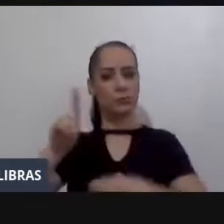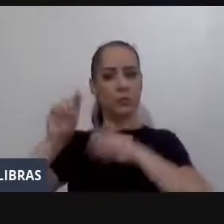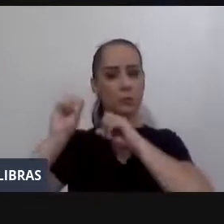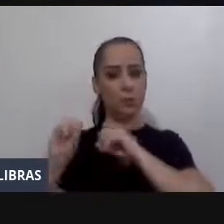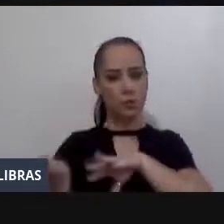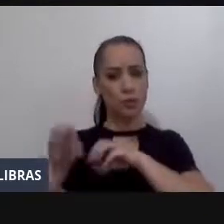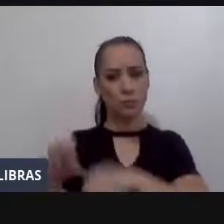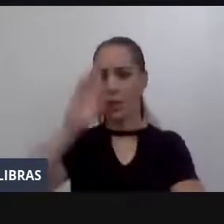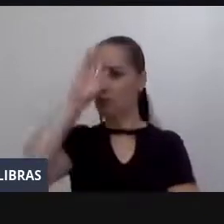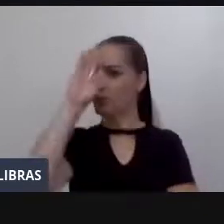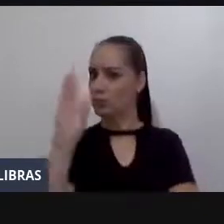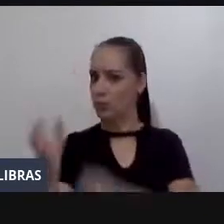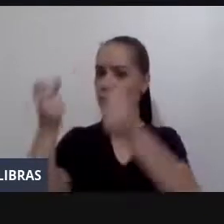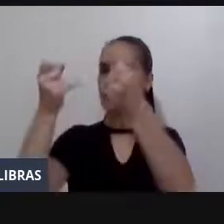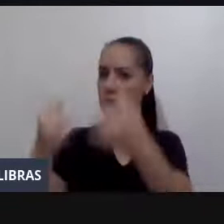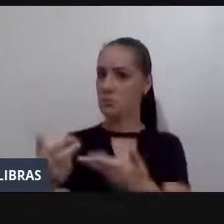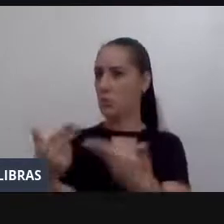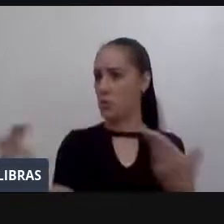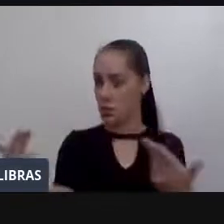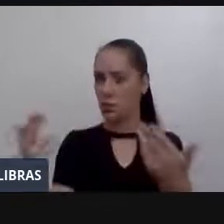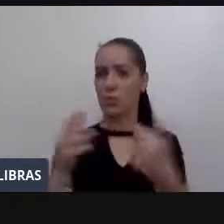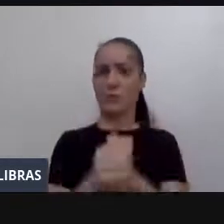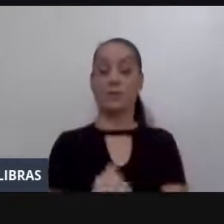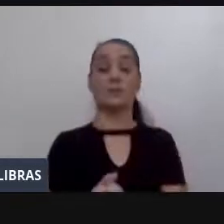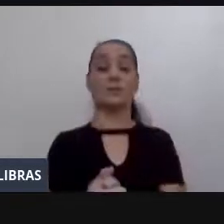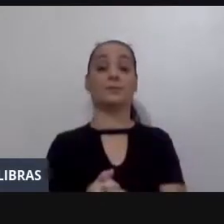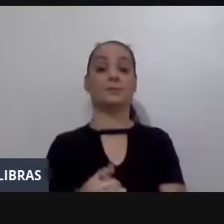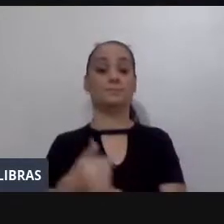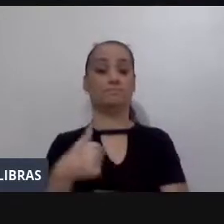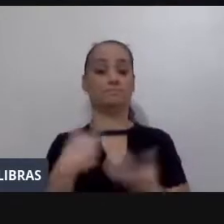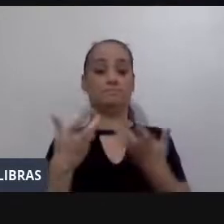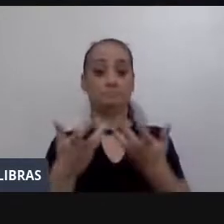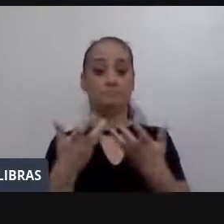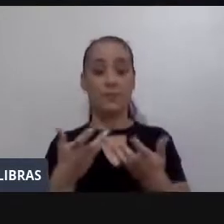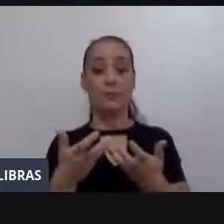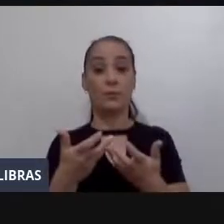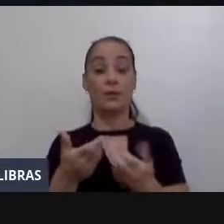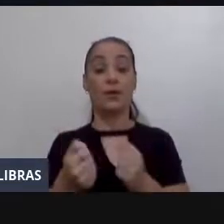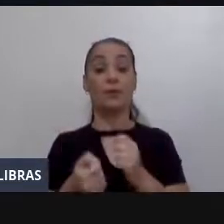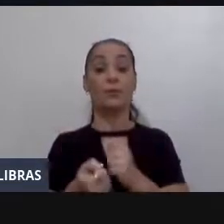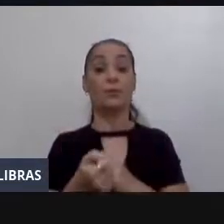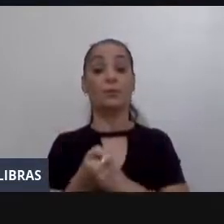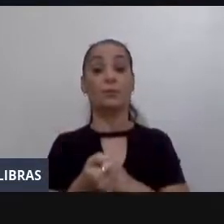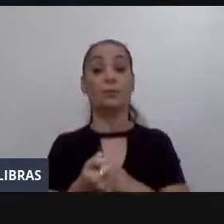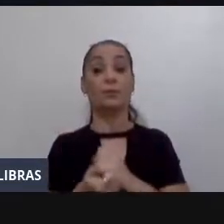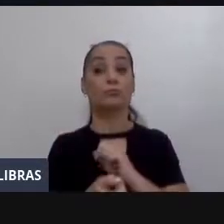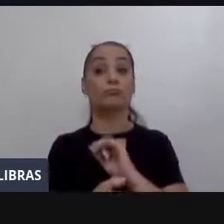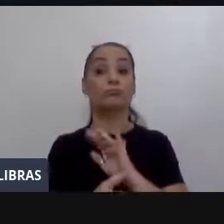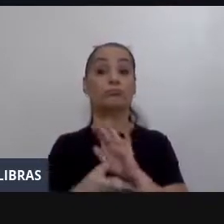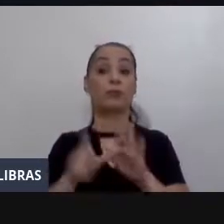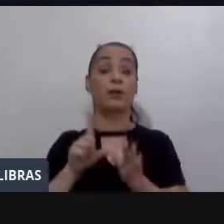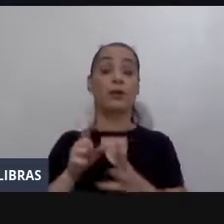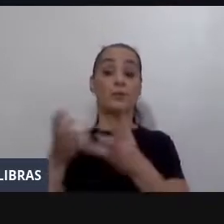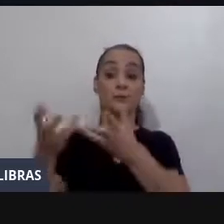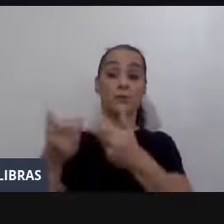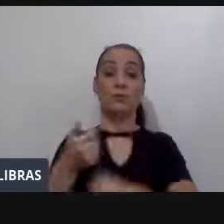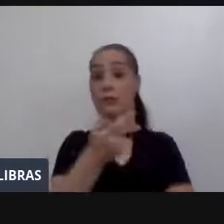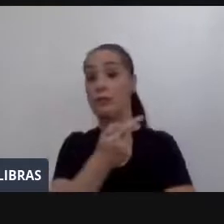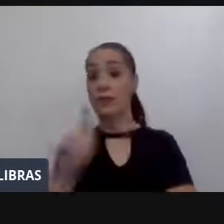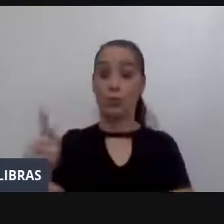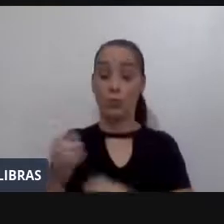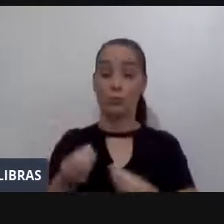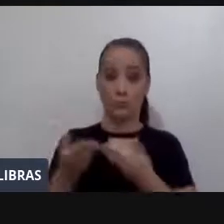como coloca as coisas. Mas me permita que eu disse, antes de passar aqui para a nossa última convidada desse bloco, eu vi